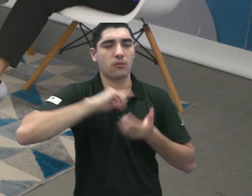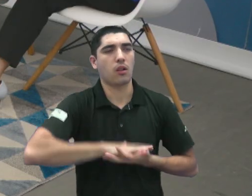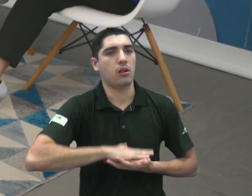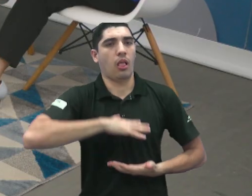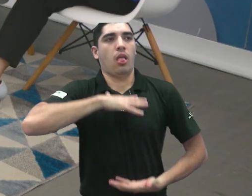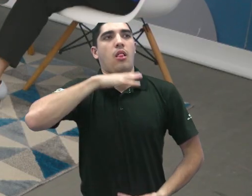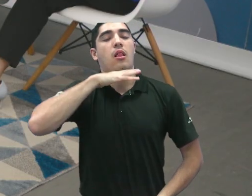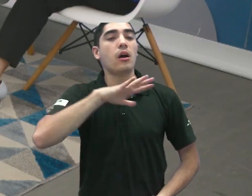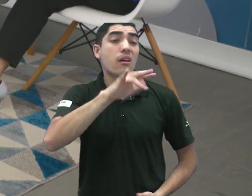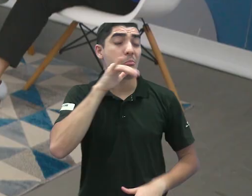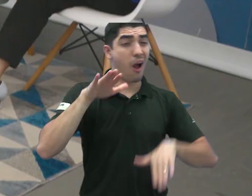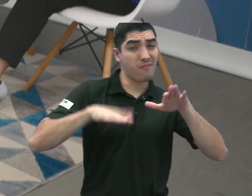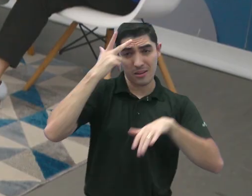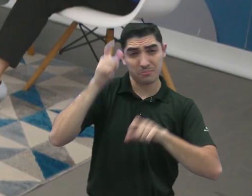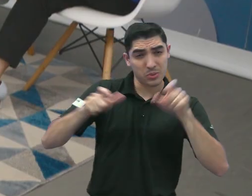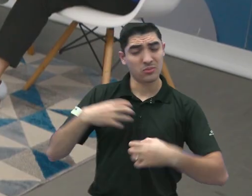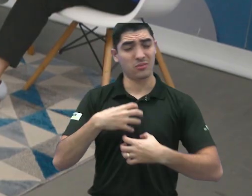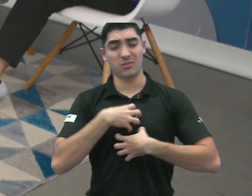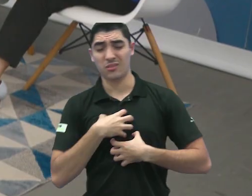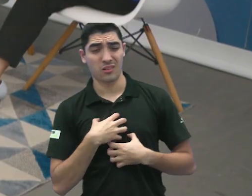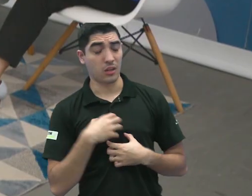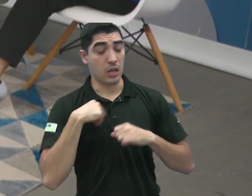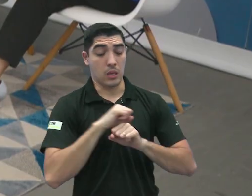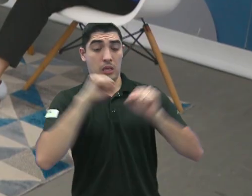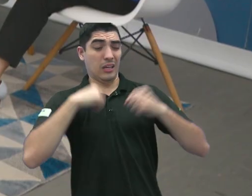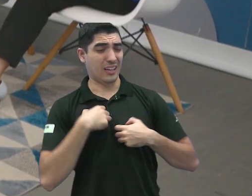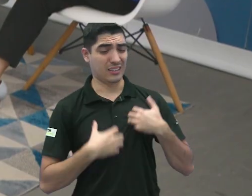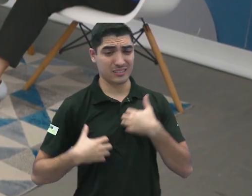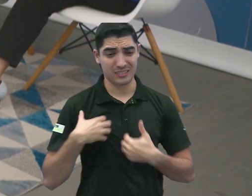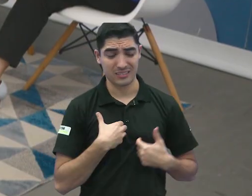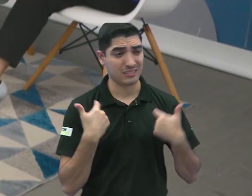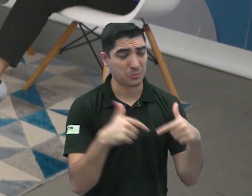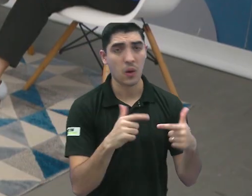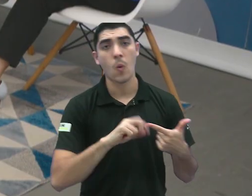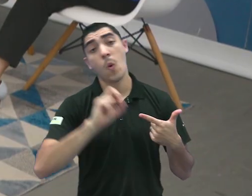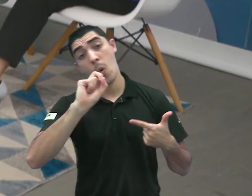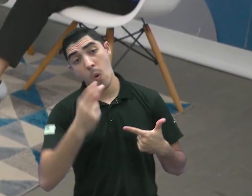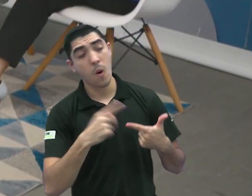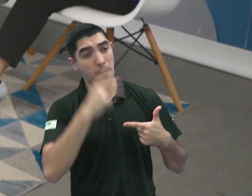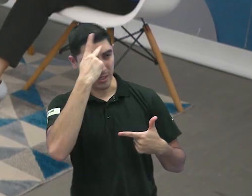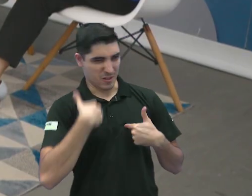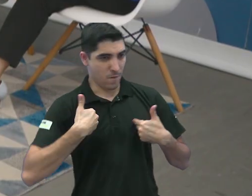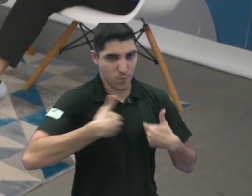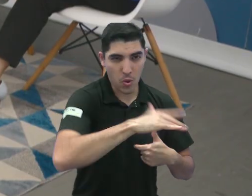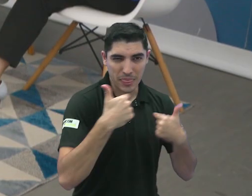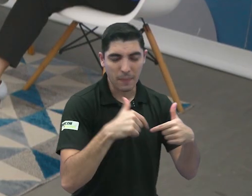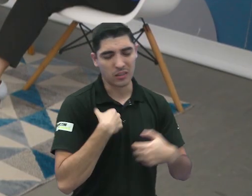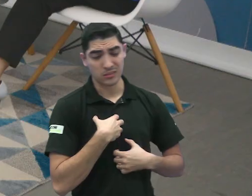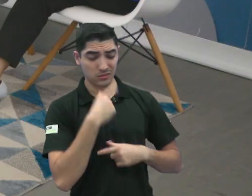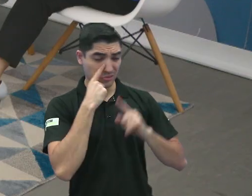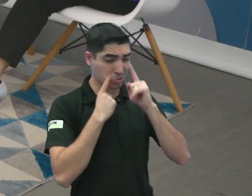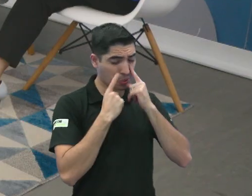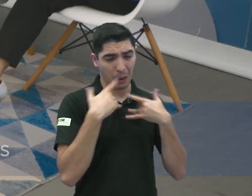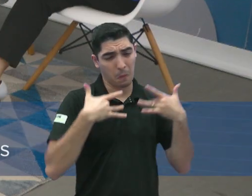já apavorada em trabalhar, chora antes de chegar no trabalho, isso aí já é um nível alto que precisa de ajuda, né? Exatamente.